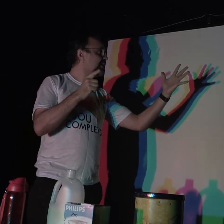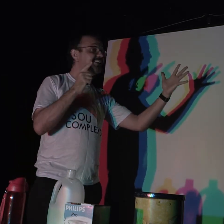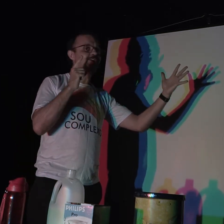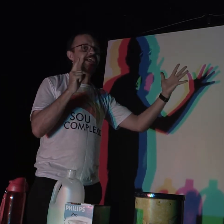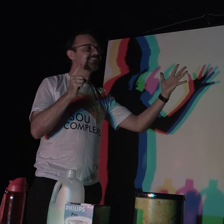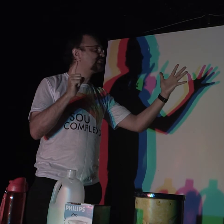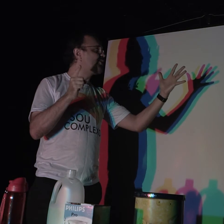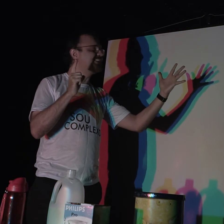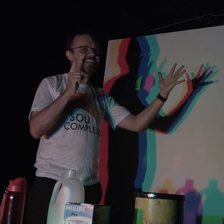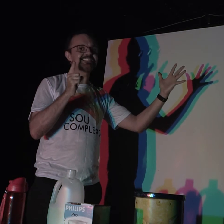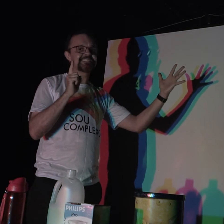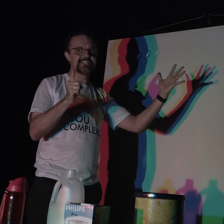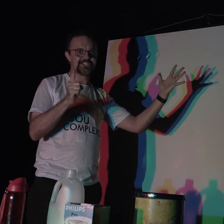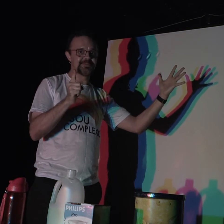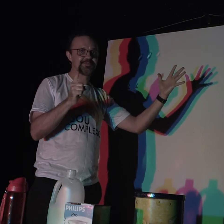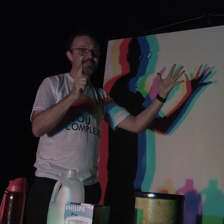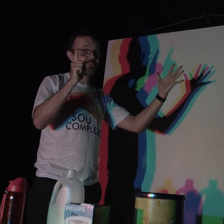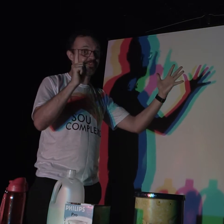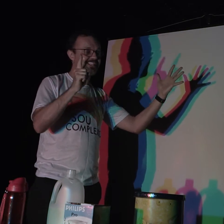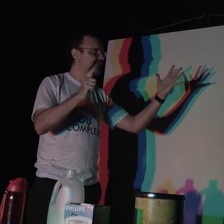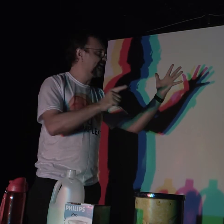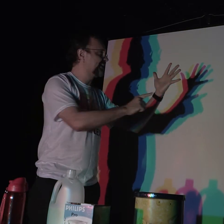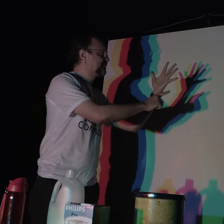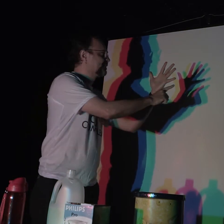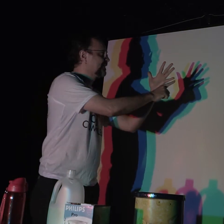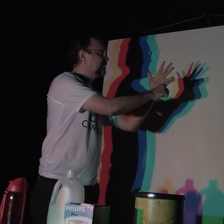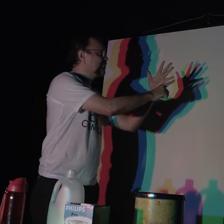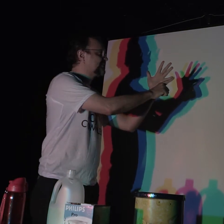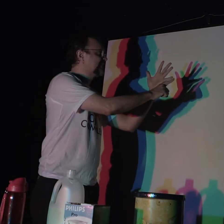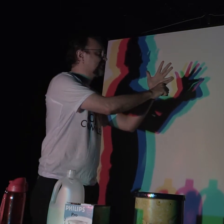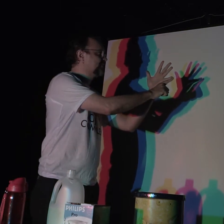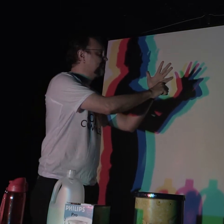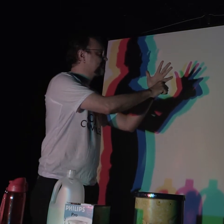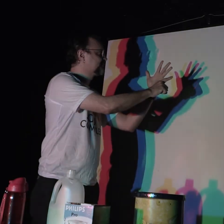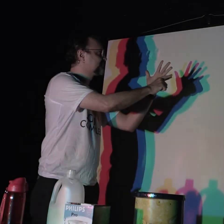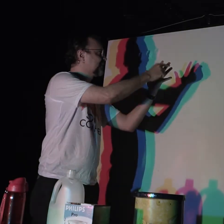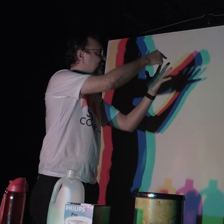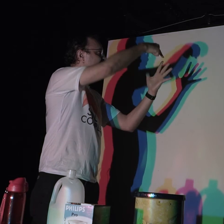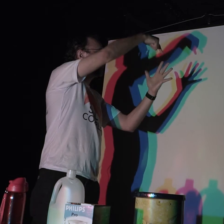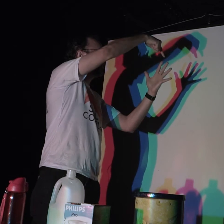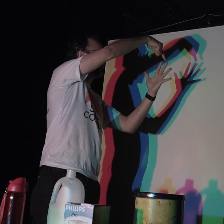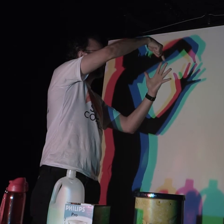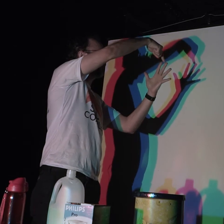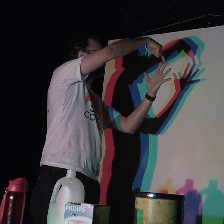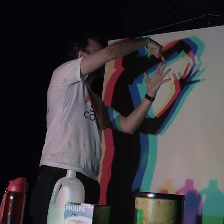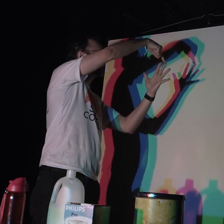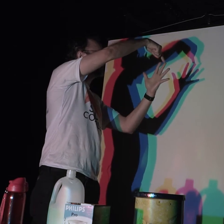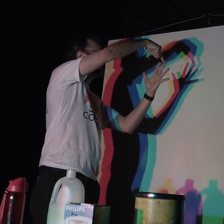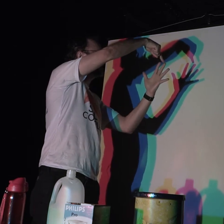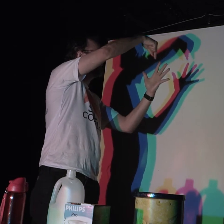liberando. E olha só o interessante, você libera o ciano,